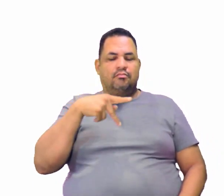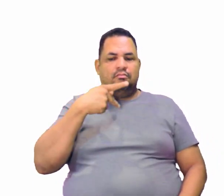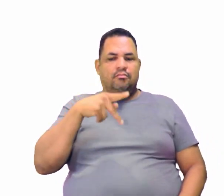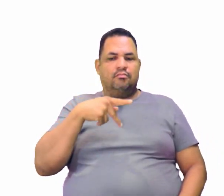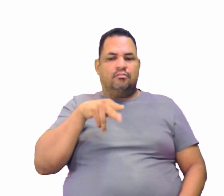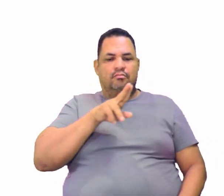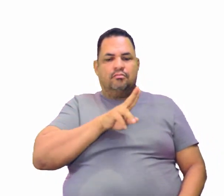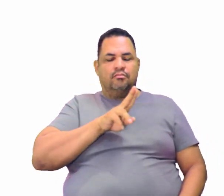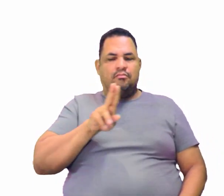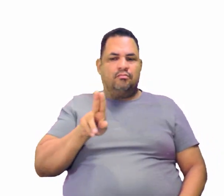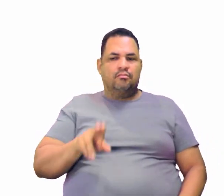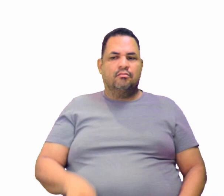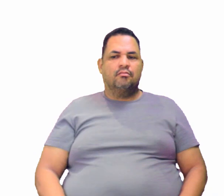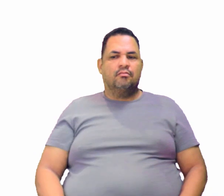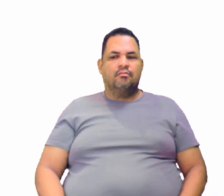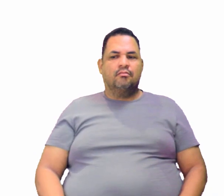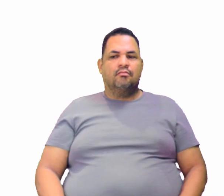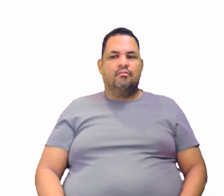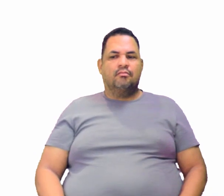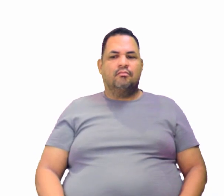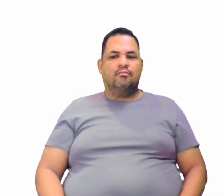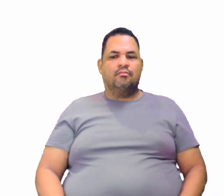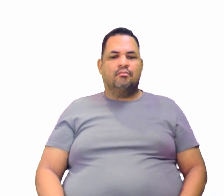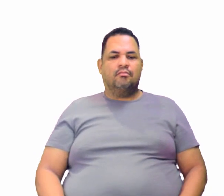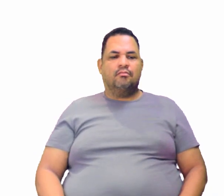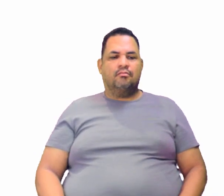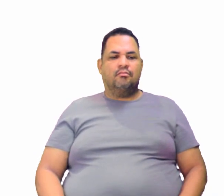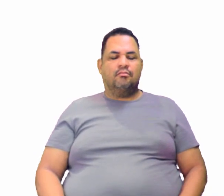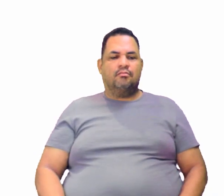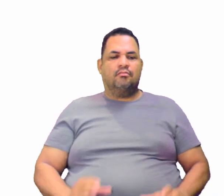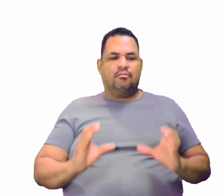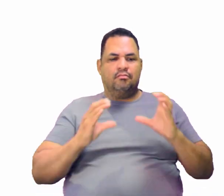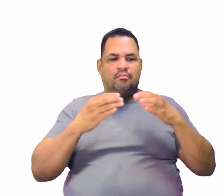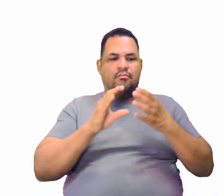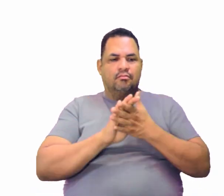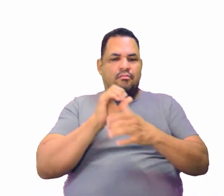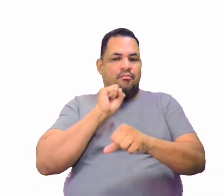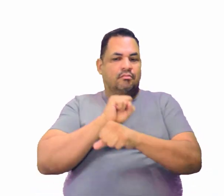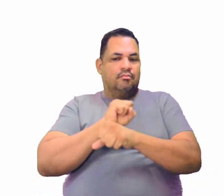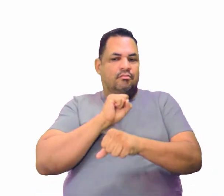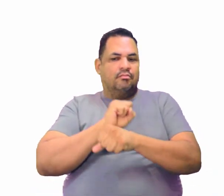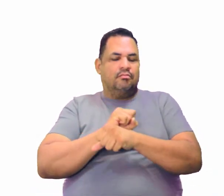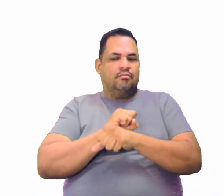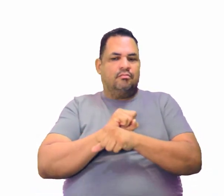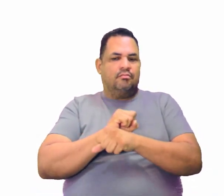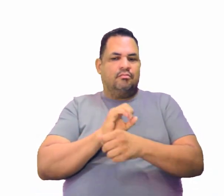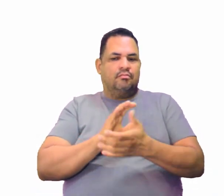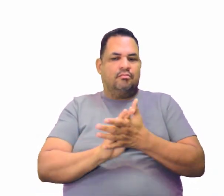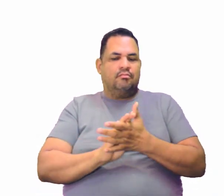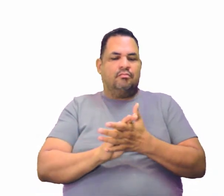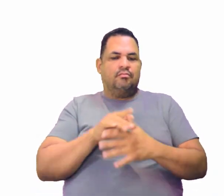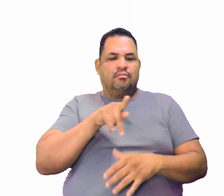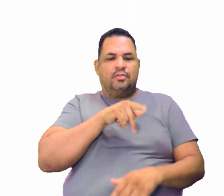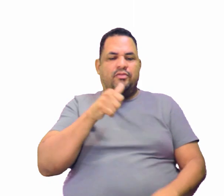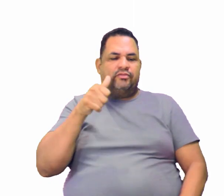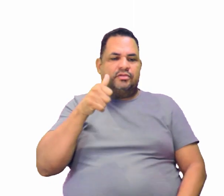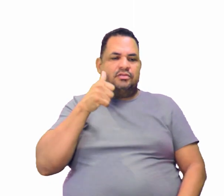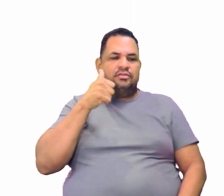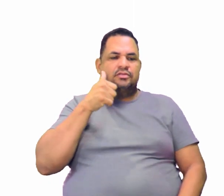turma. Professor Isabel, cadê a sua turma? Estou aguardando. Professora